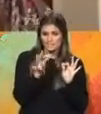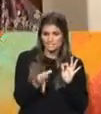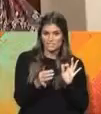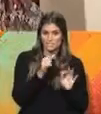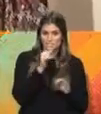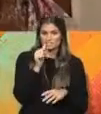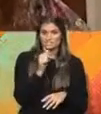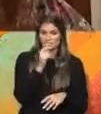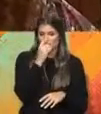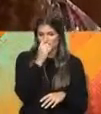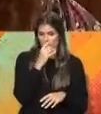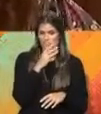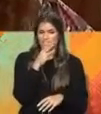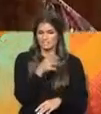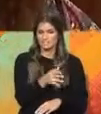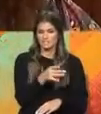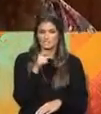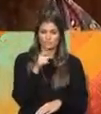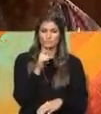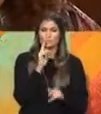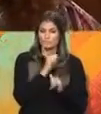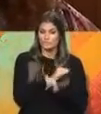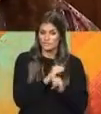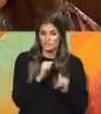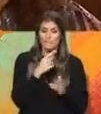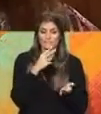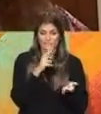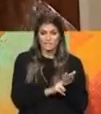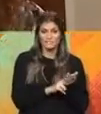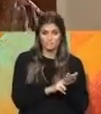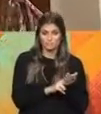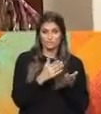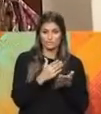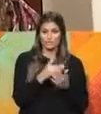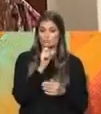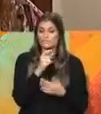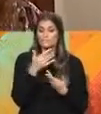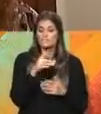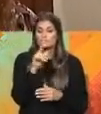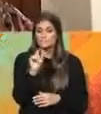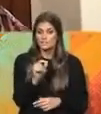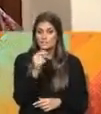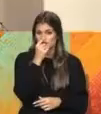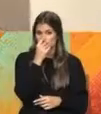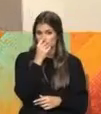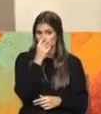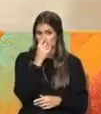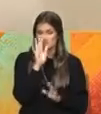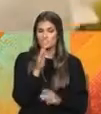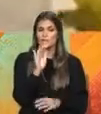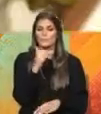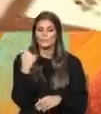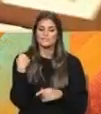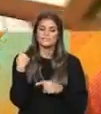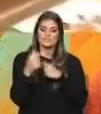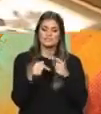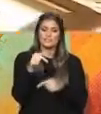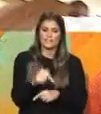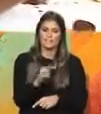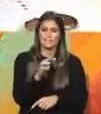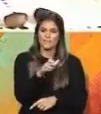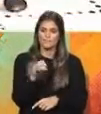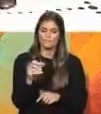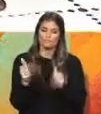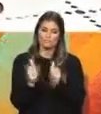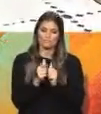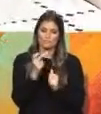castanha, se calhar vai dizer, pera lá, não, isto não é possível. É possível, não só é possível, como também já é uma arte tradicional aqui de Marvão. Eu comigo